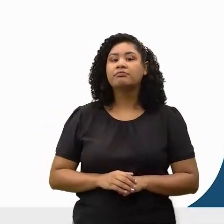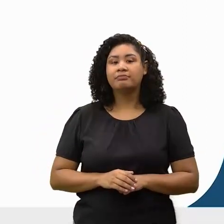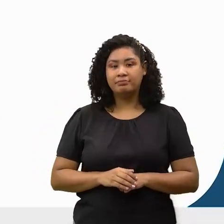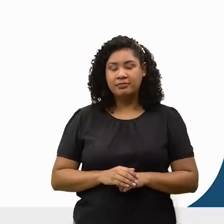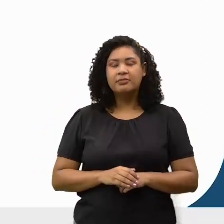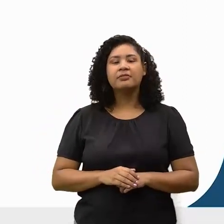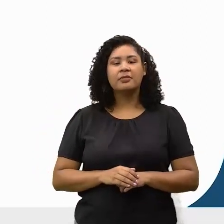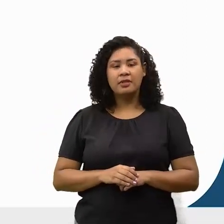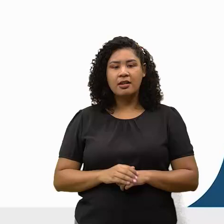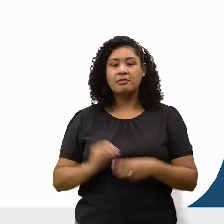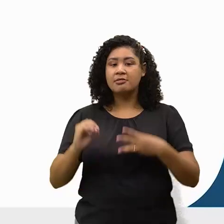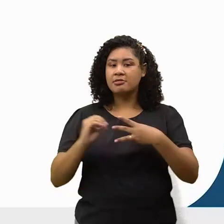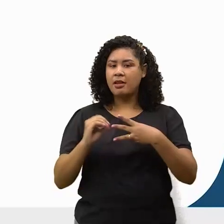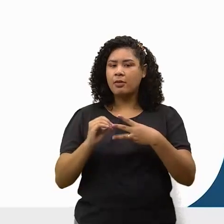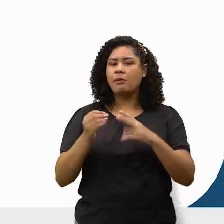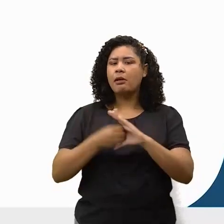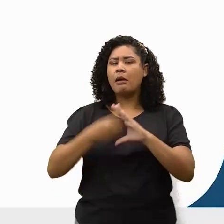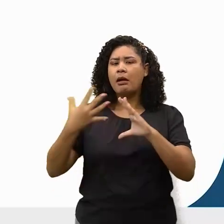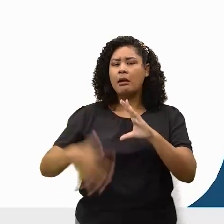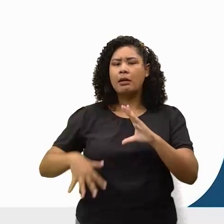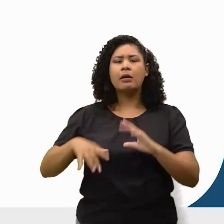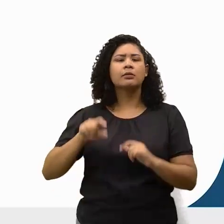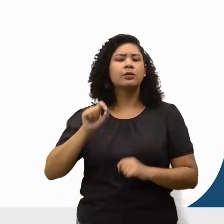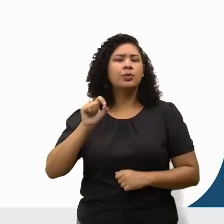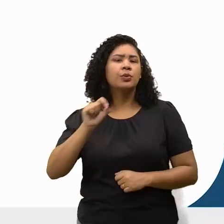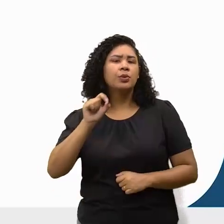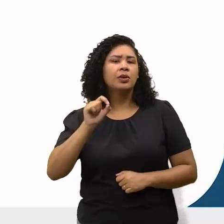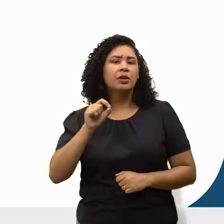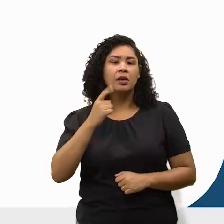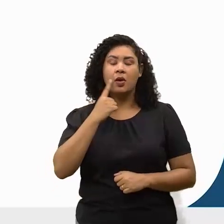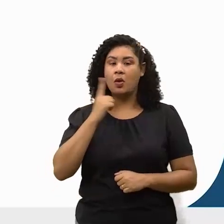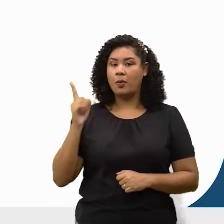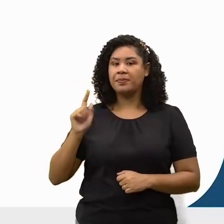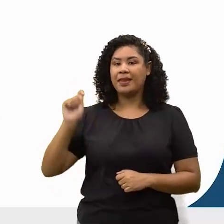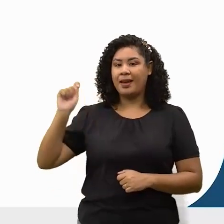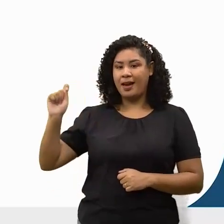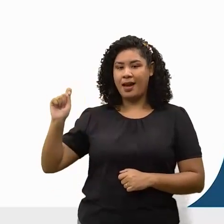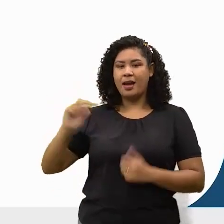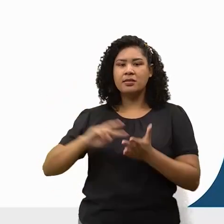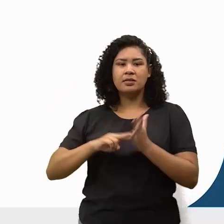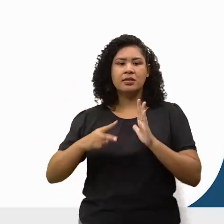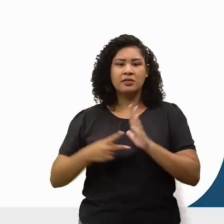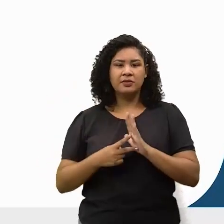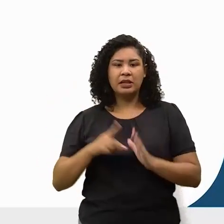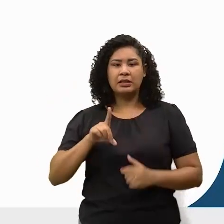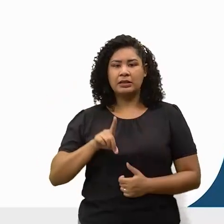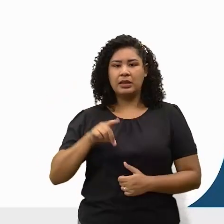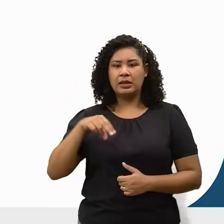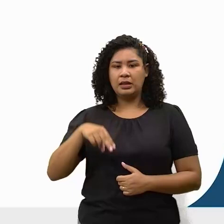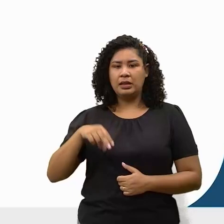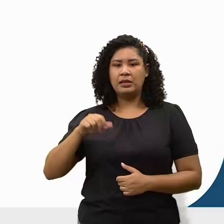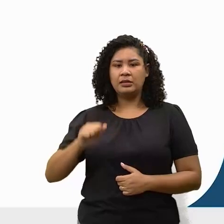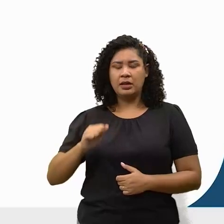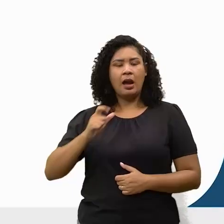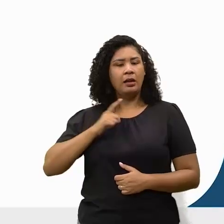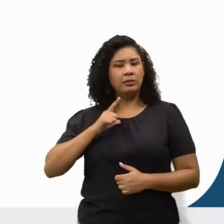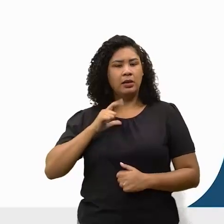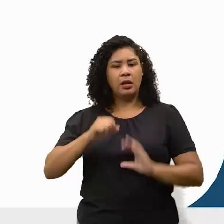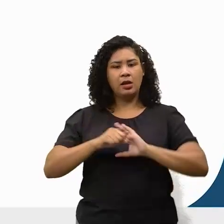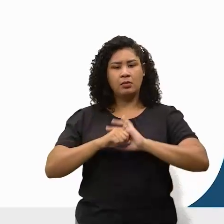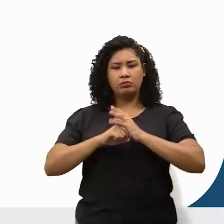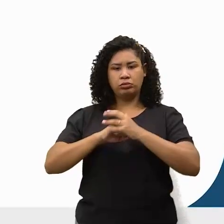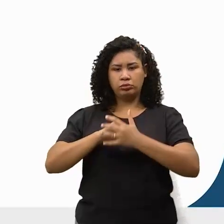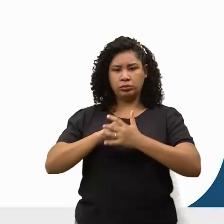possuem. Segundo a A, o DNA está envolto por membrana nuclear e são capazes de se adaptar ao